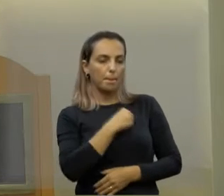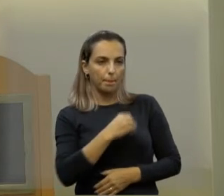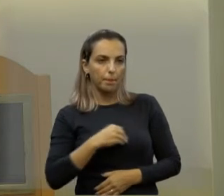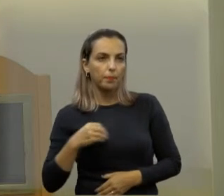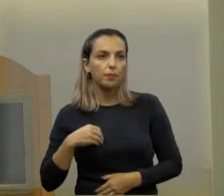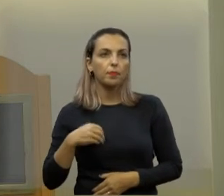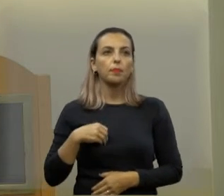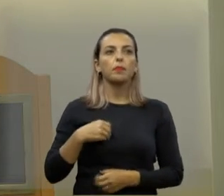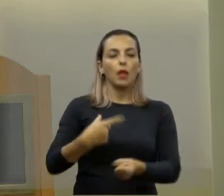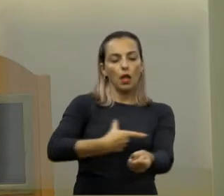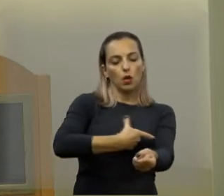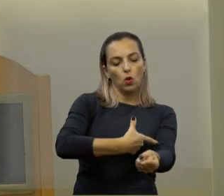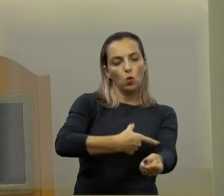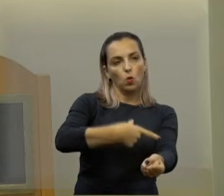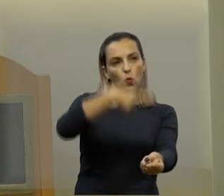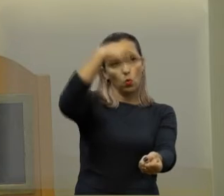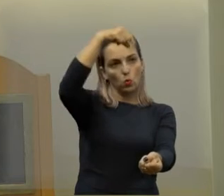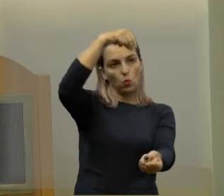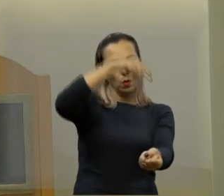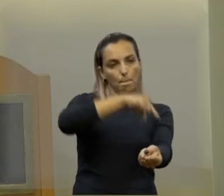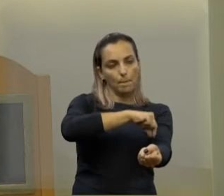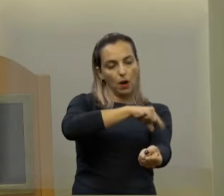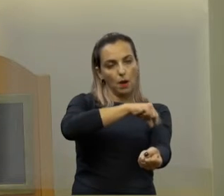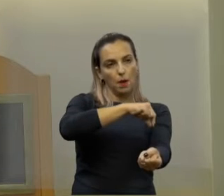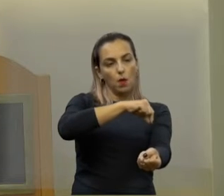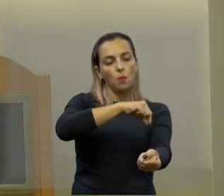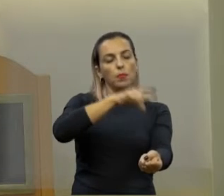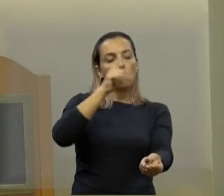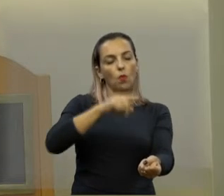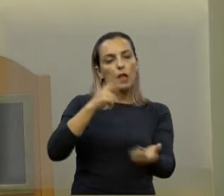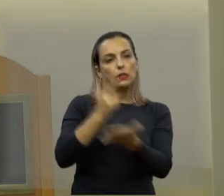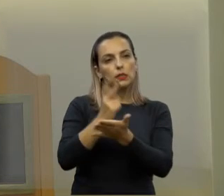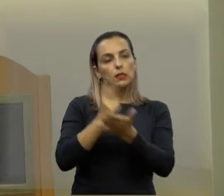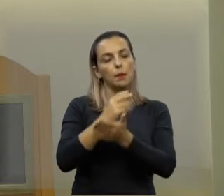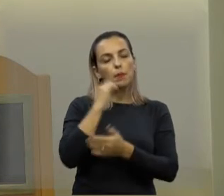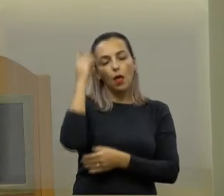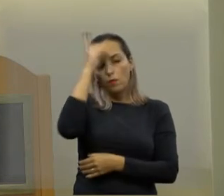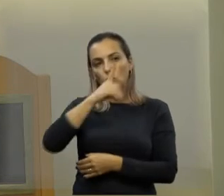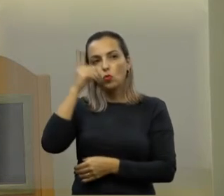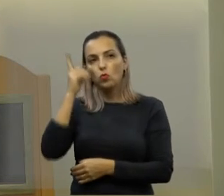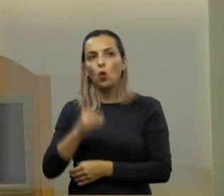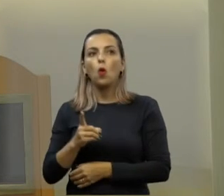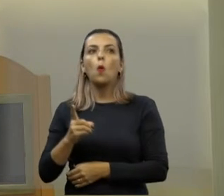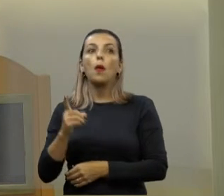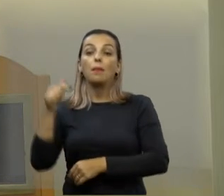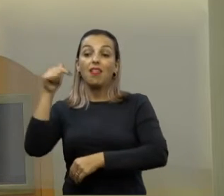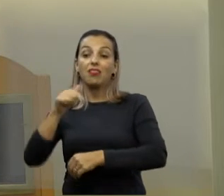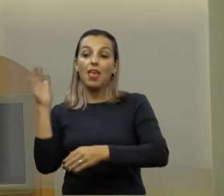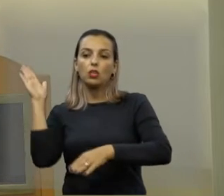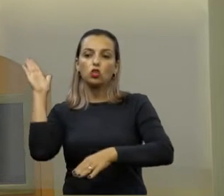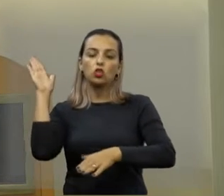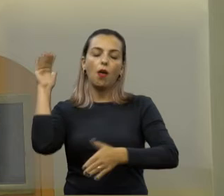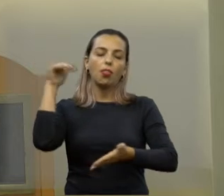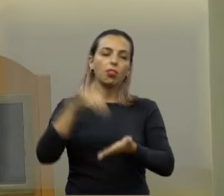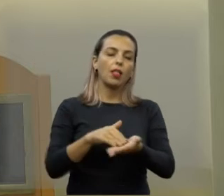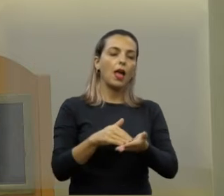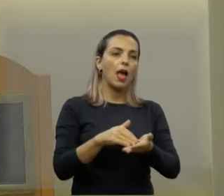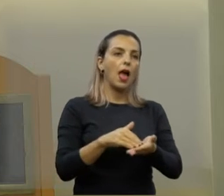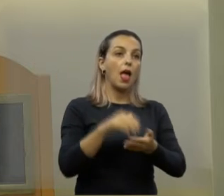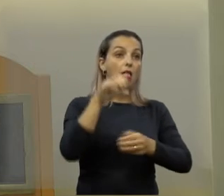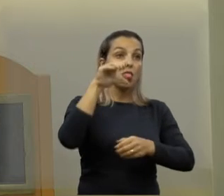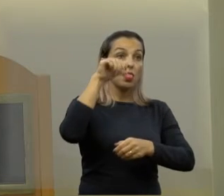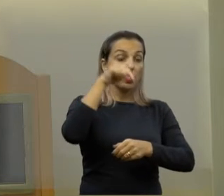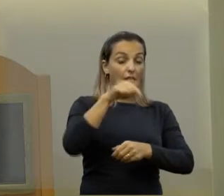serviço funcionará diariamente inclusive finais de semana feriados das sete às dezenove horas é Oi